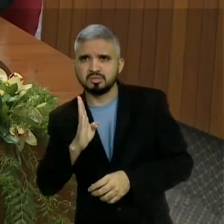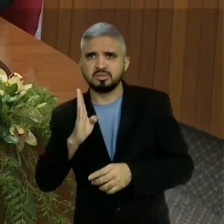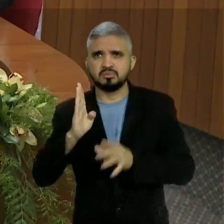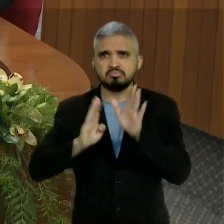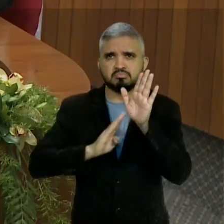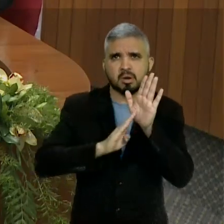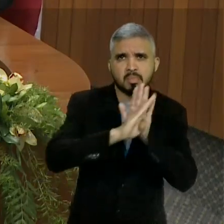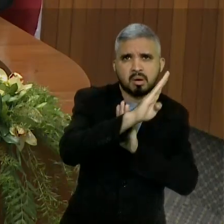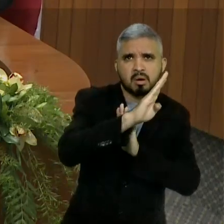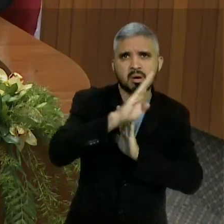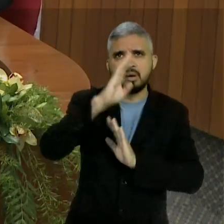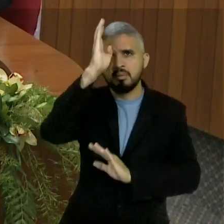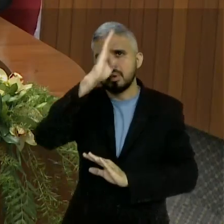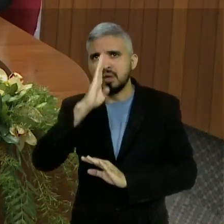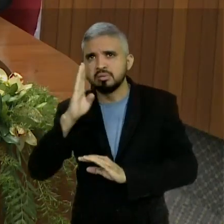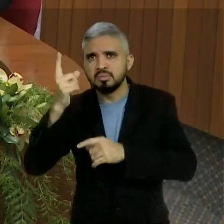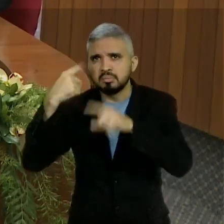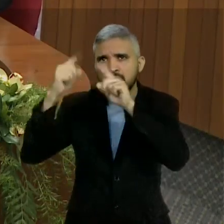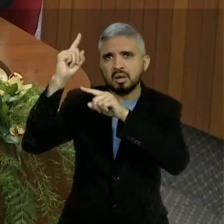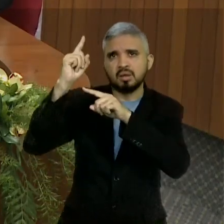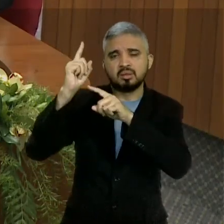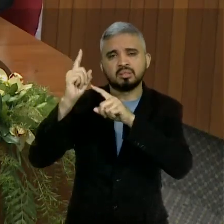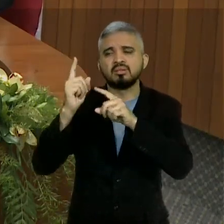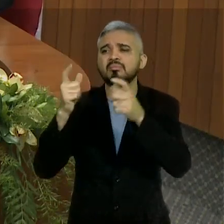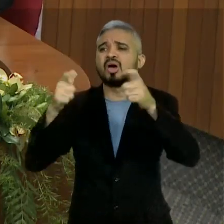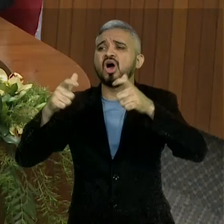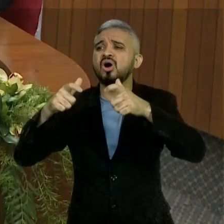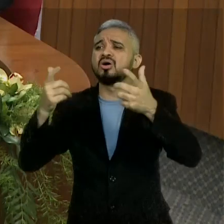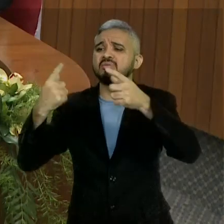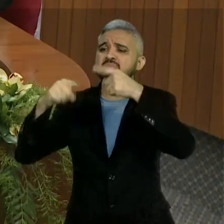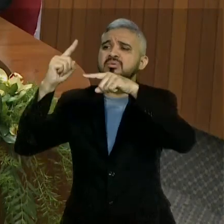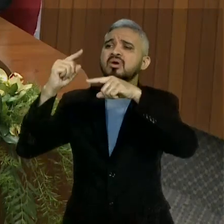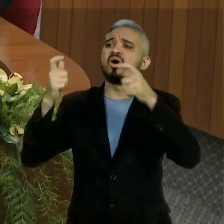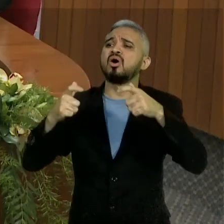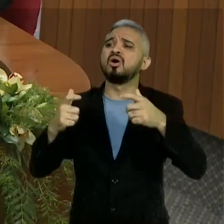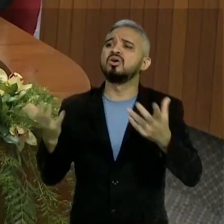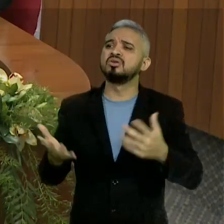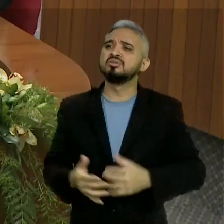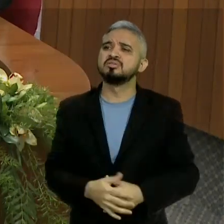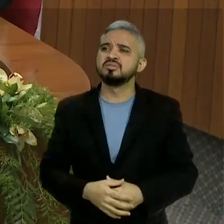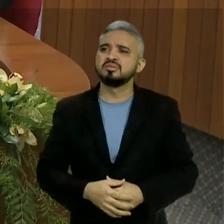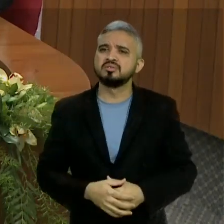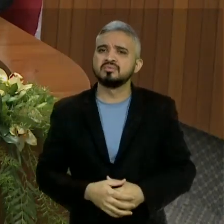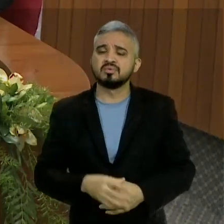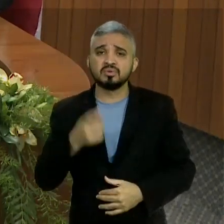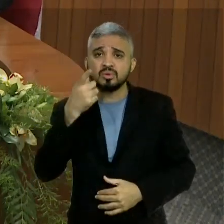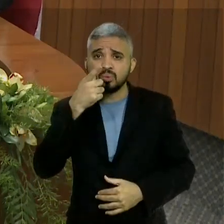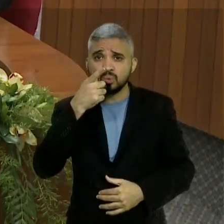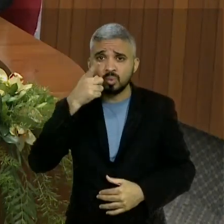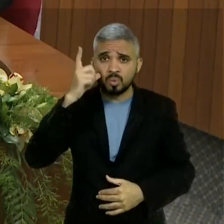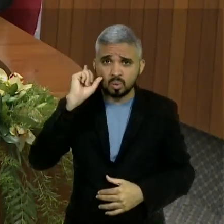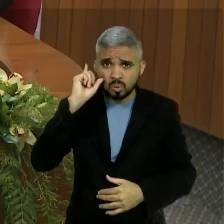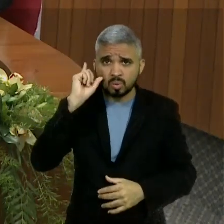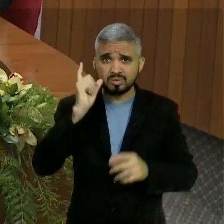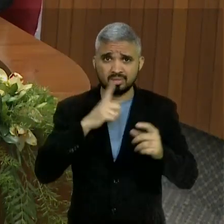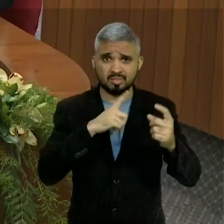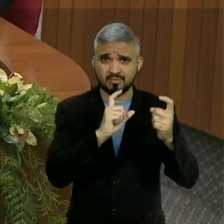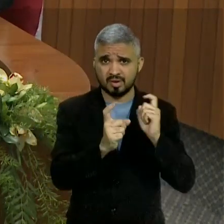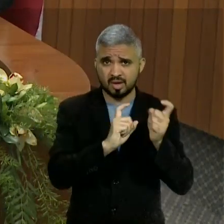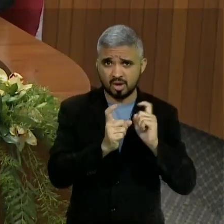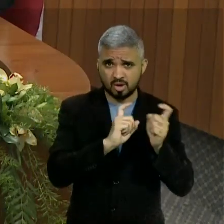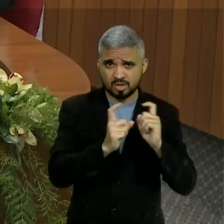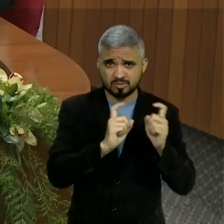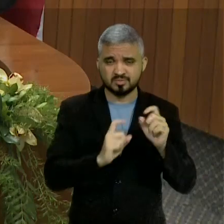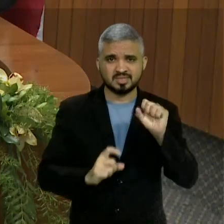avançou para onde ontem teve uma manutenção da taxa de juros da celic na reunião do COPOM mantendo